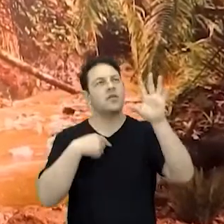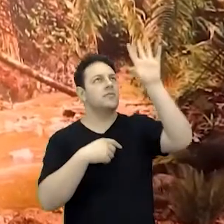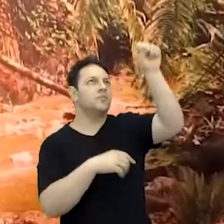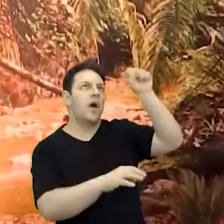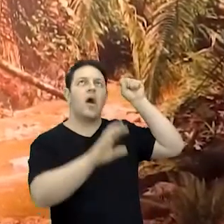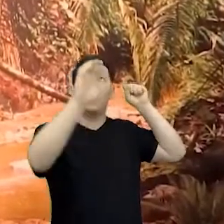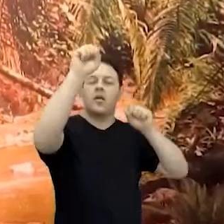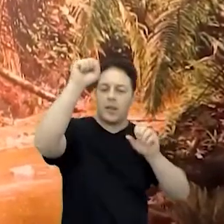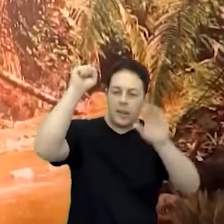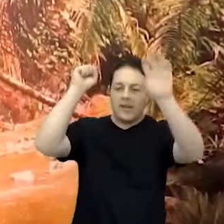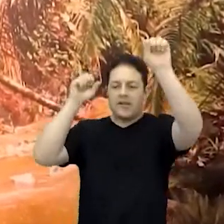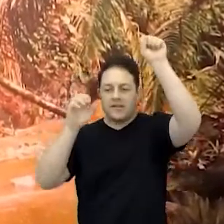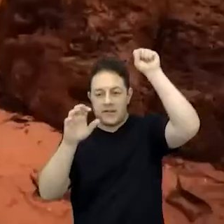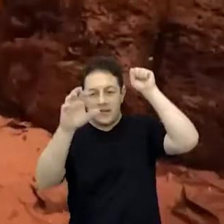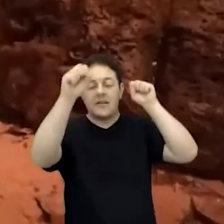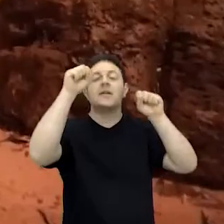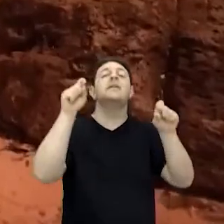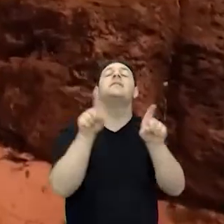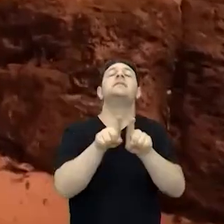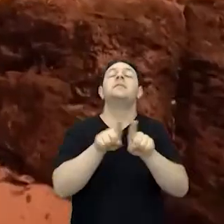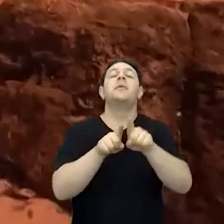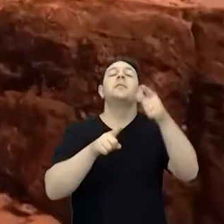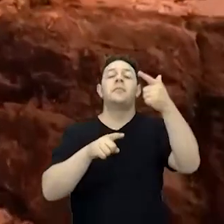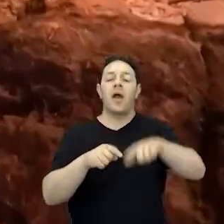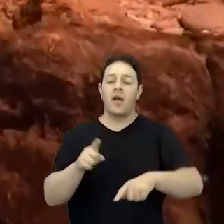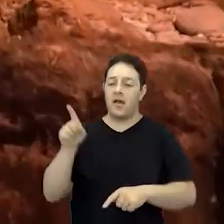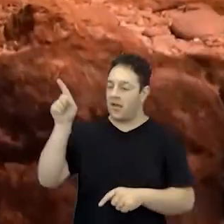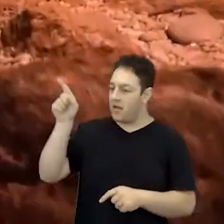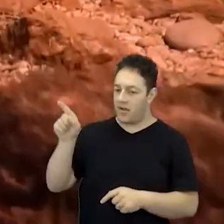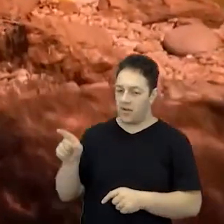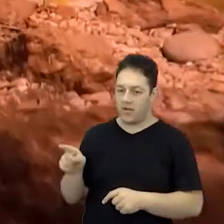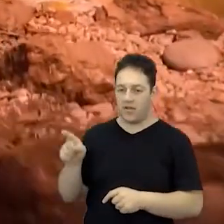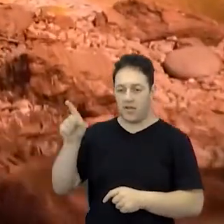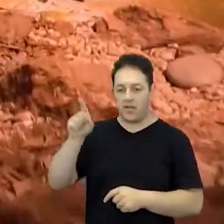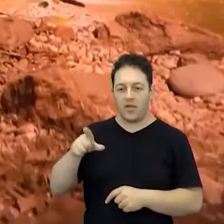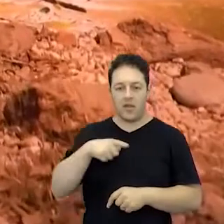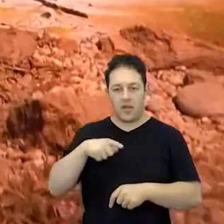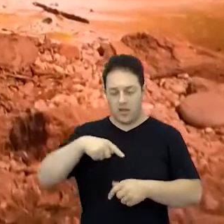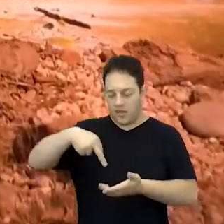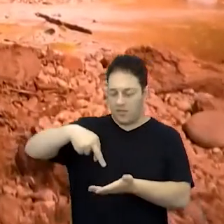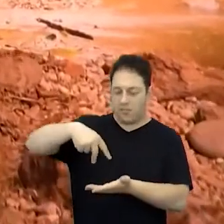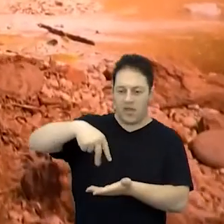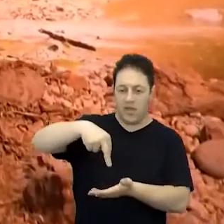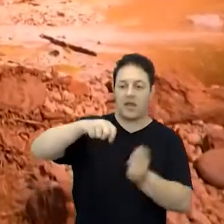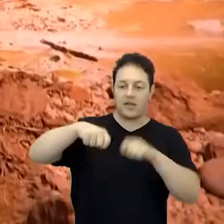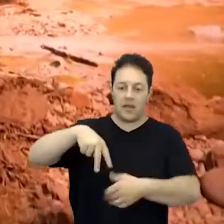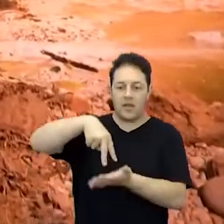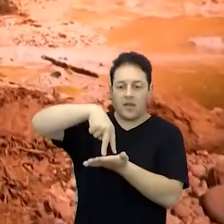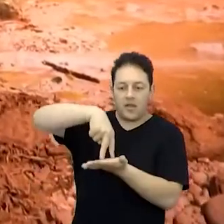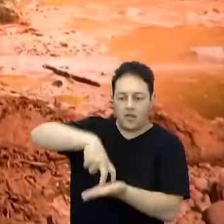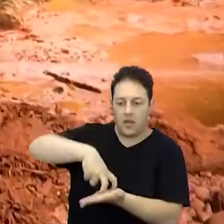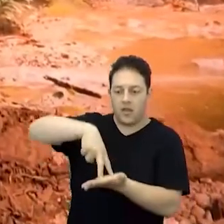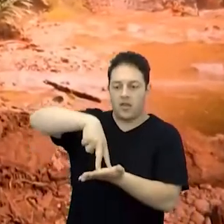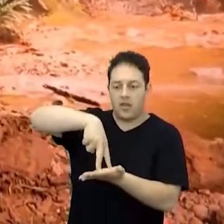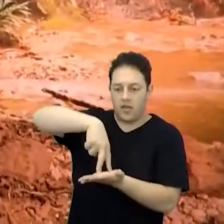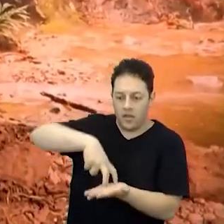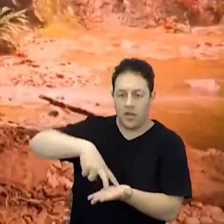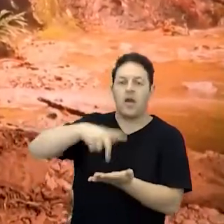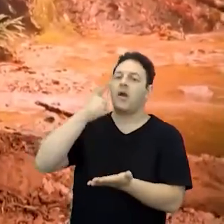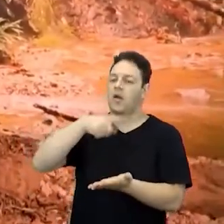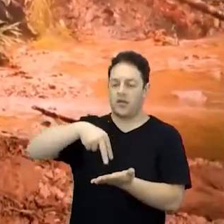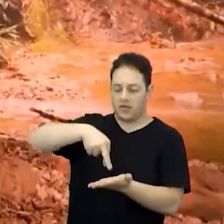E se locomover pelos Galhos mas também já conseguia tinha as pernas que conseguiram se apoiar no chão e dá alguns passos